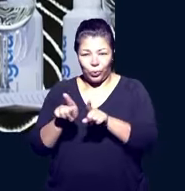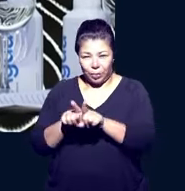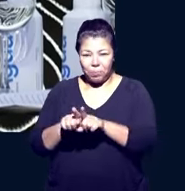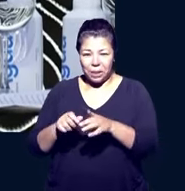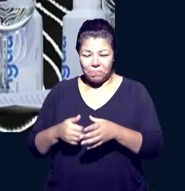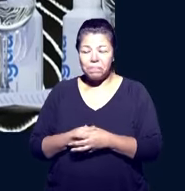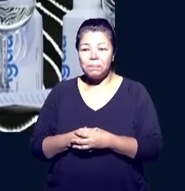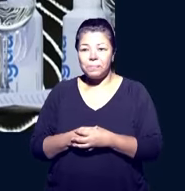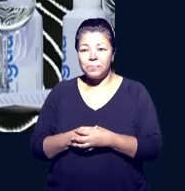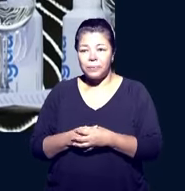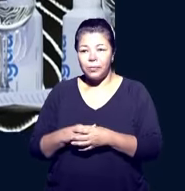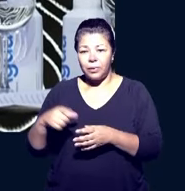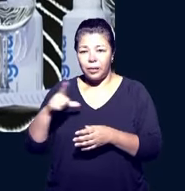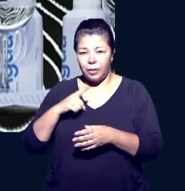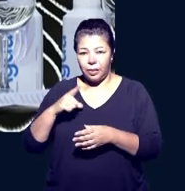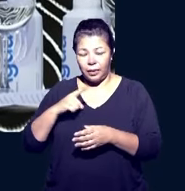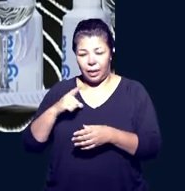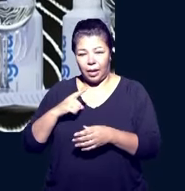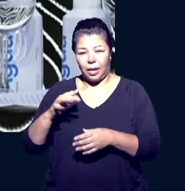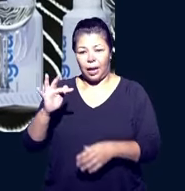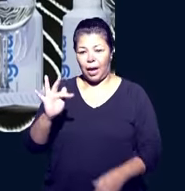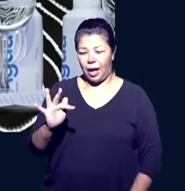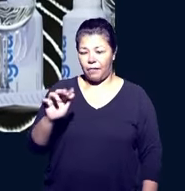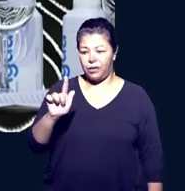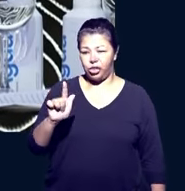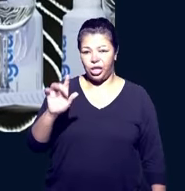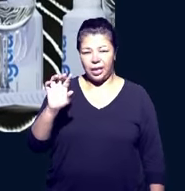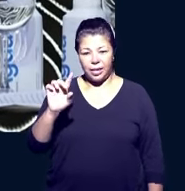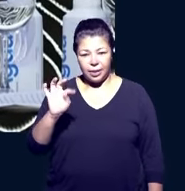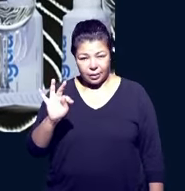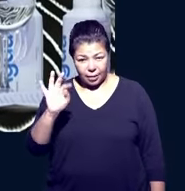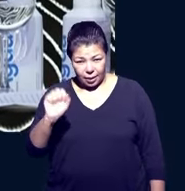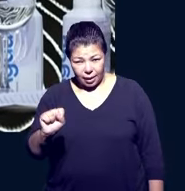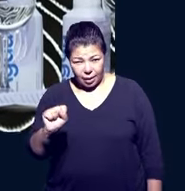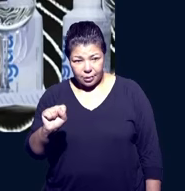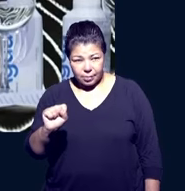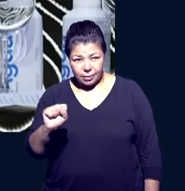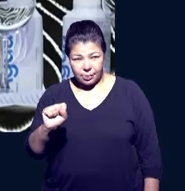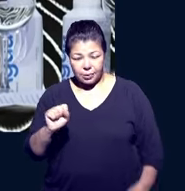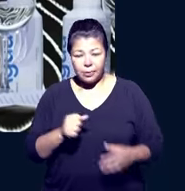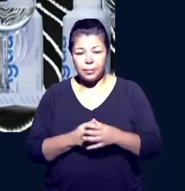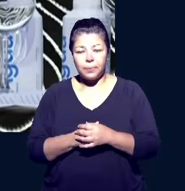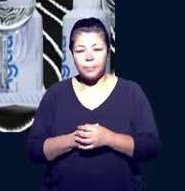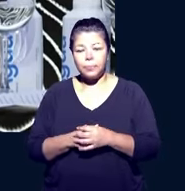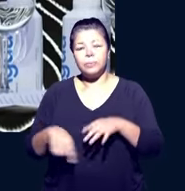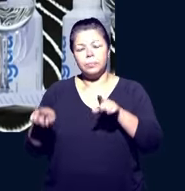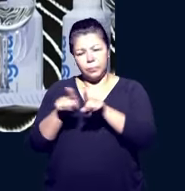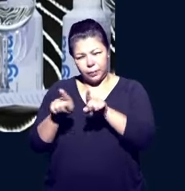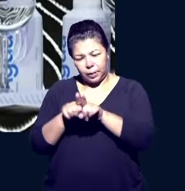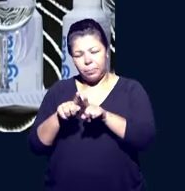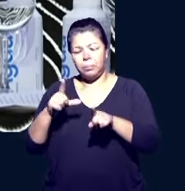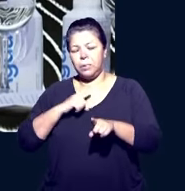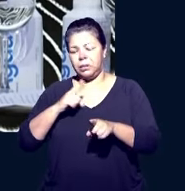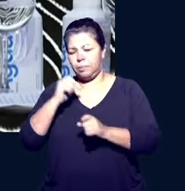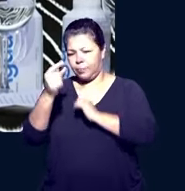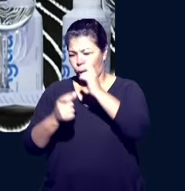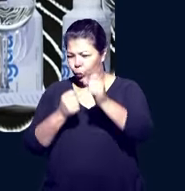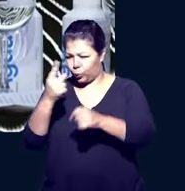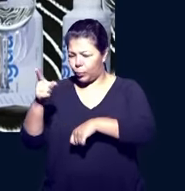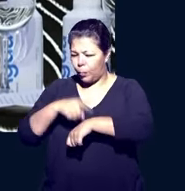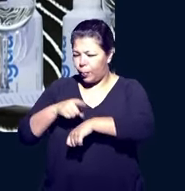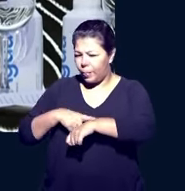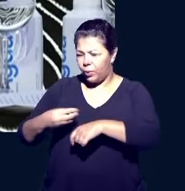chega FGTS chega a a momento do início da vida interrupção de